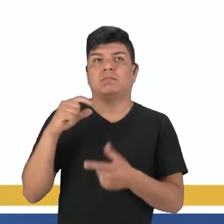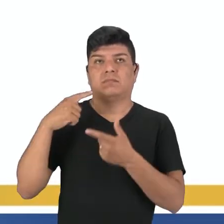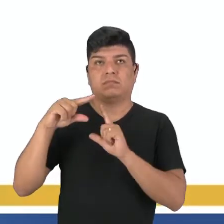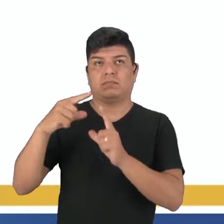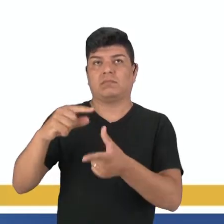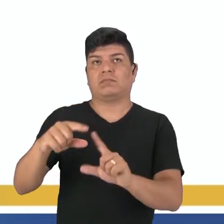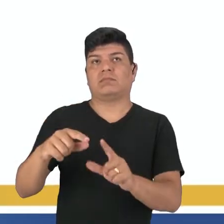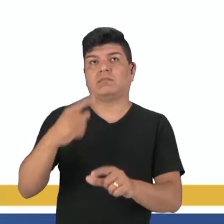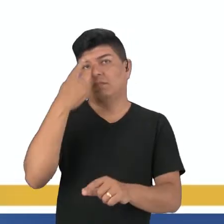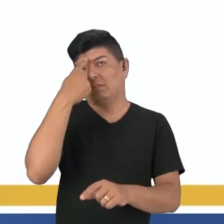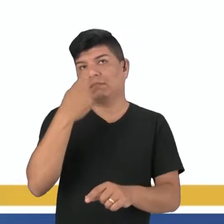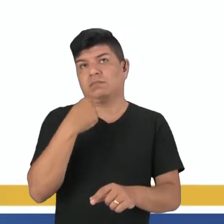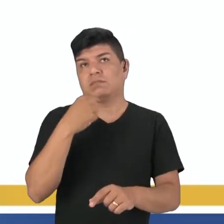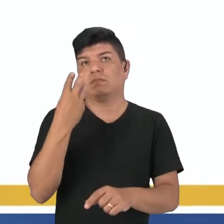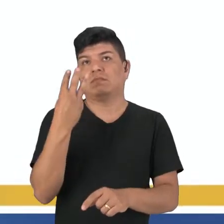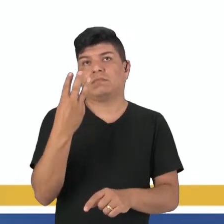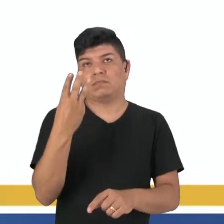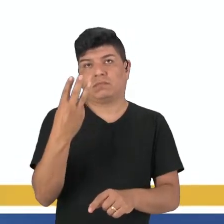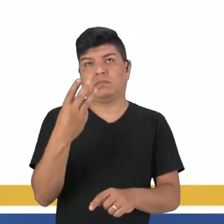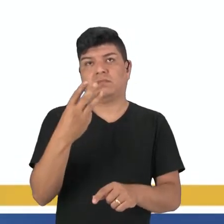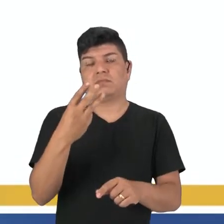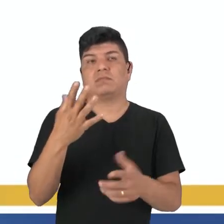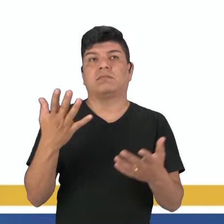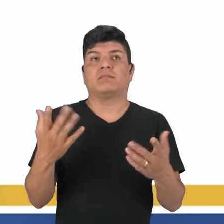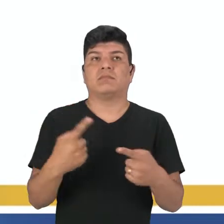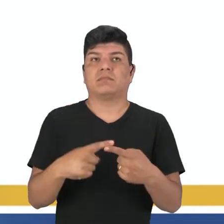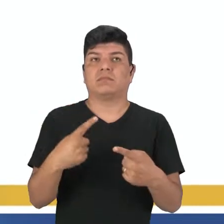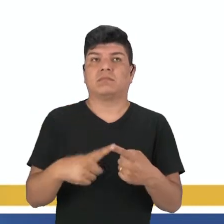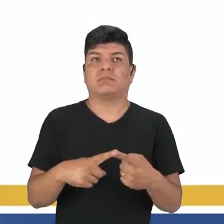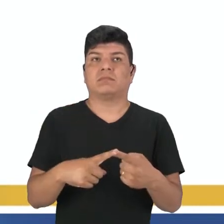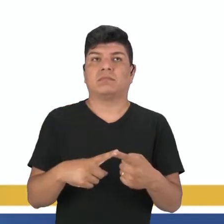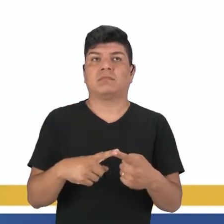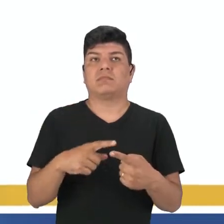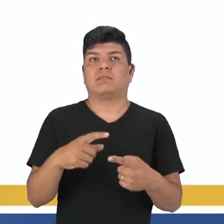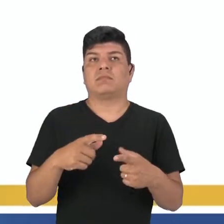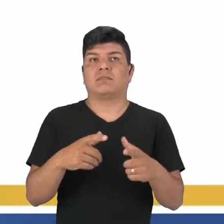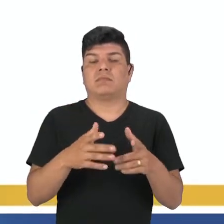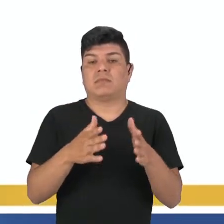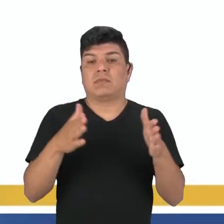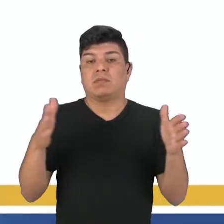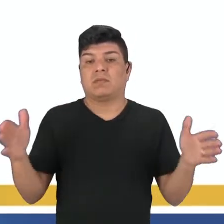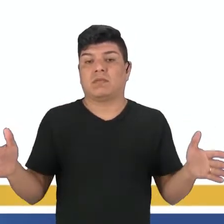figuras geométricas que possuem 3 dimensões, porque ela possui